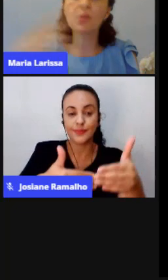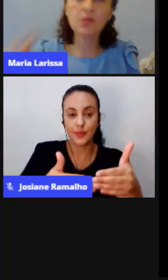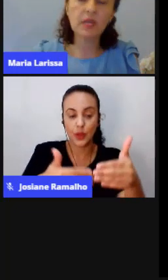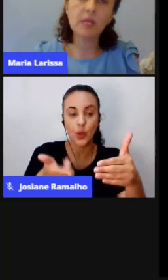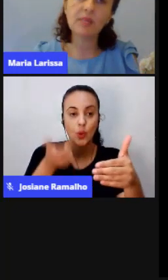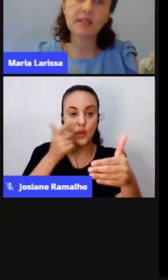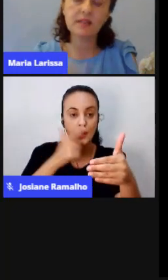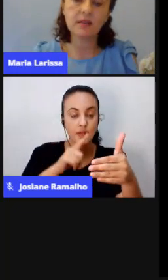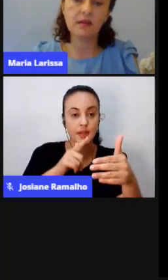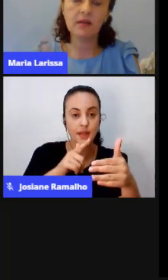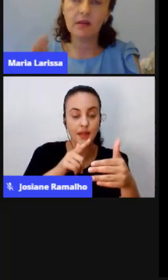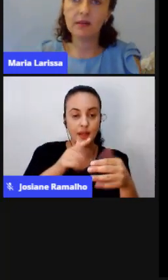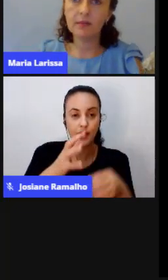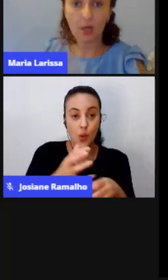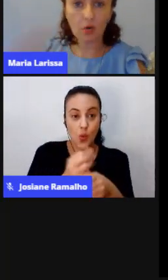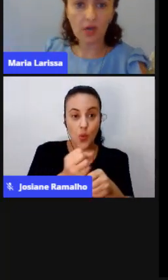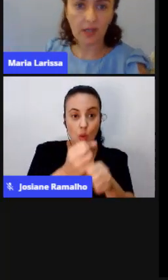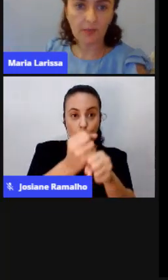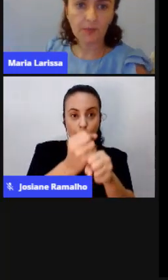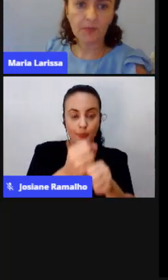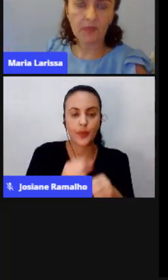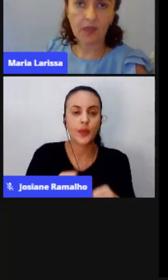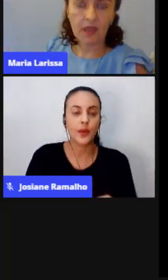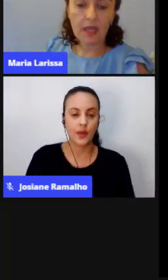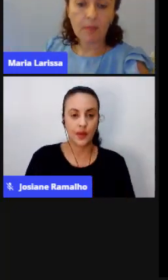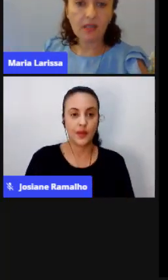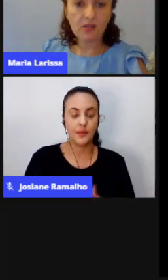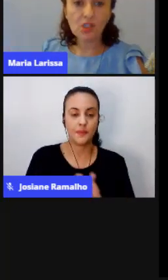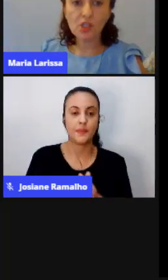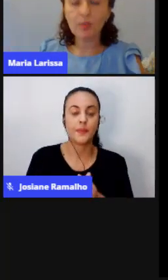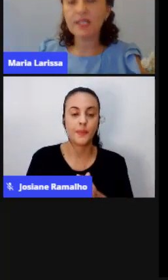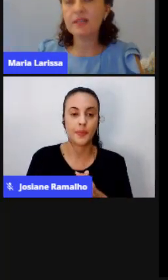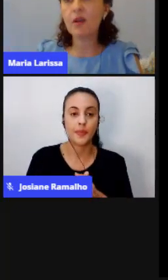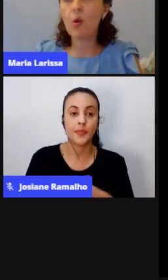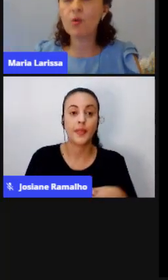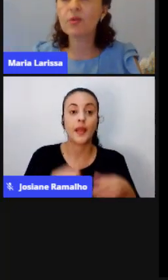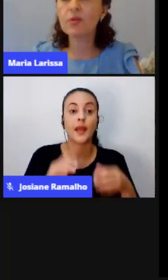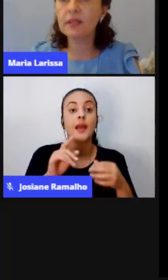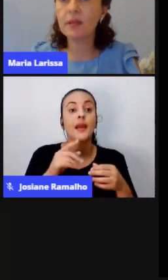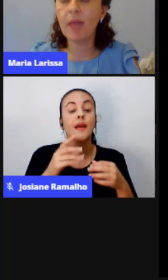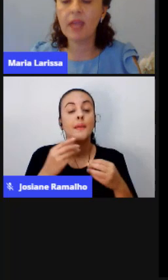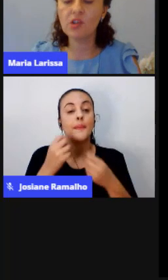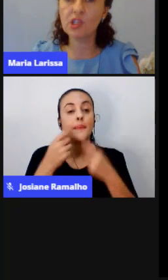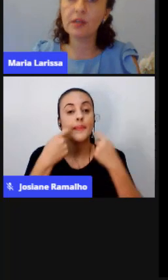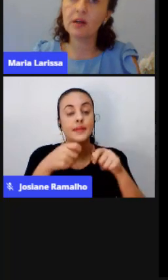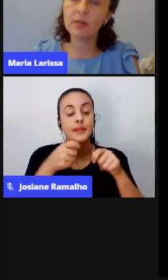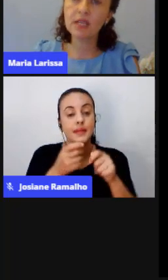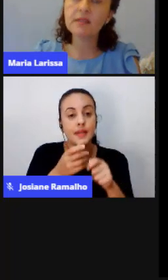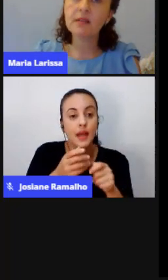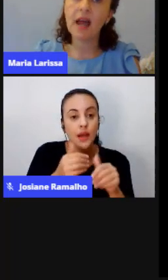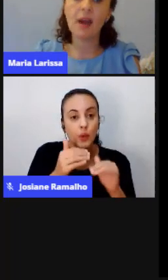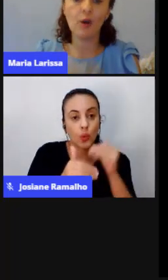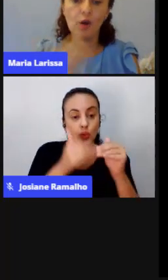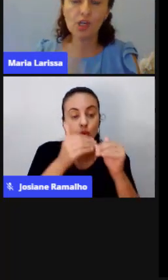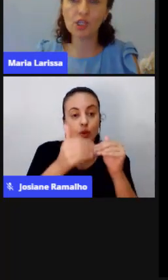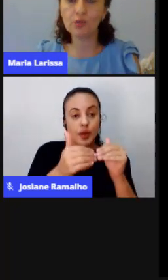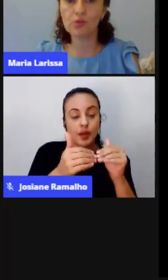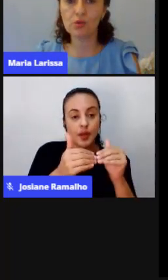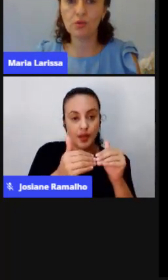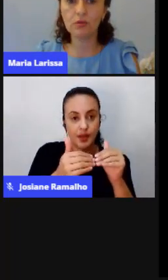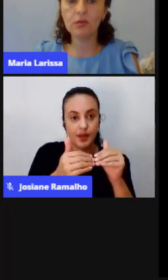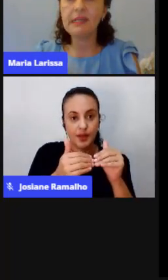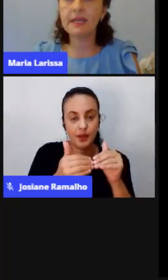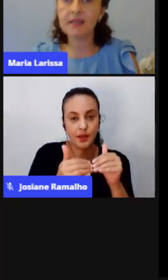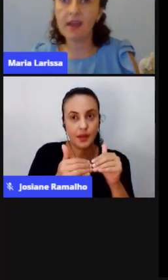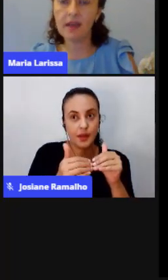é o percurso que ele precisa percorrer. Para isso, a gente precisa construir também dinâmicas, a lógica